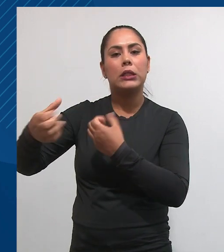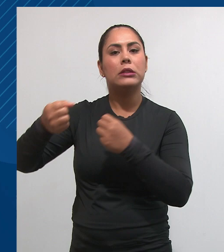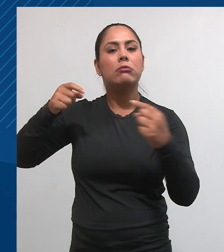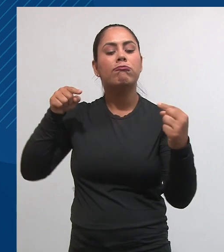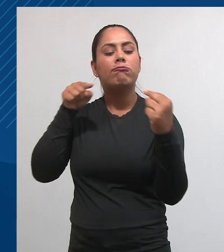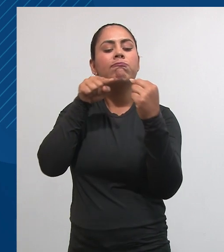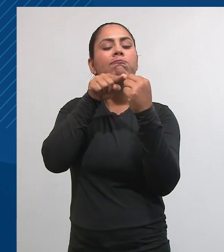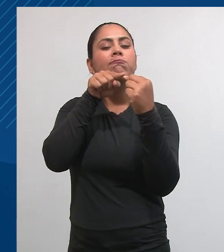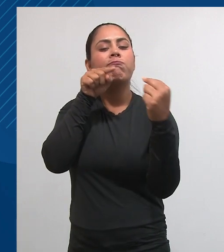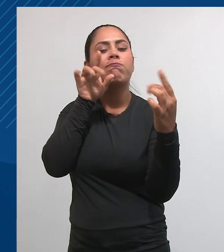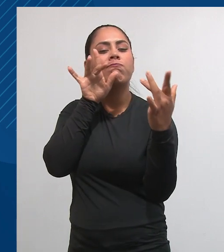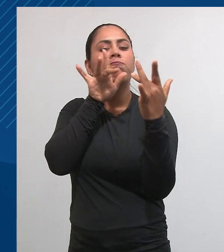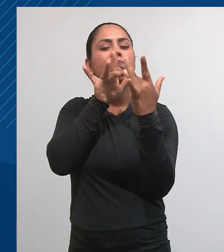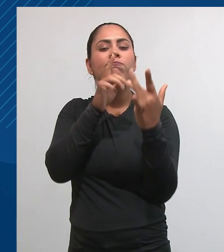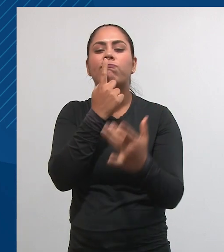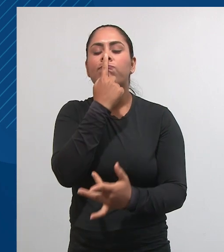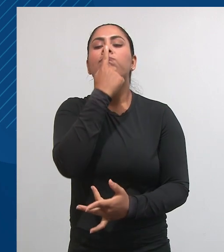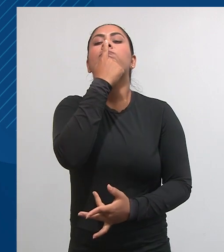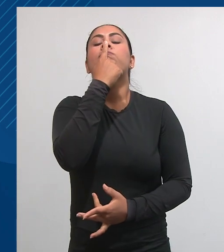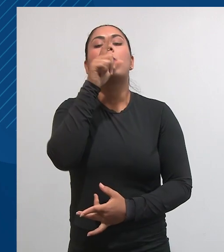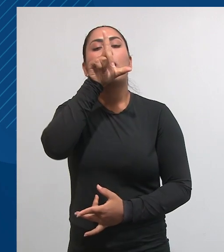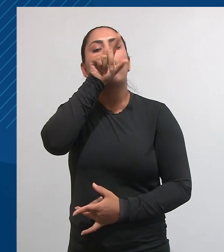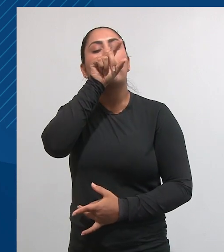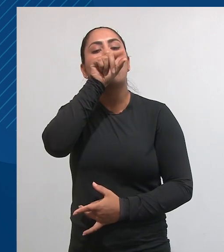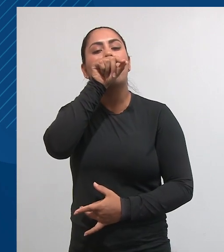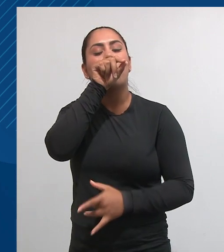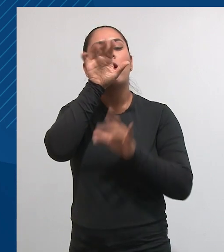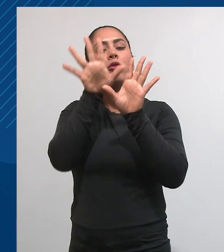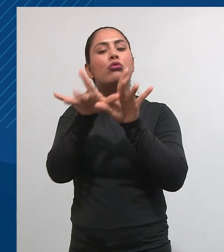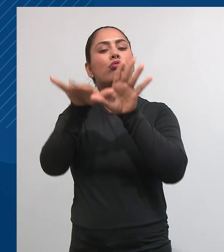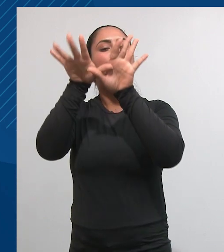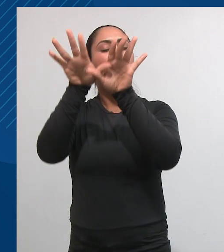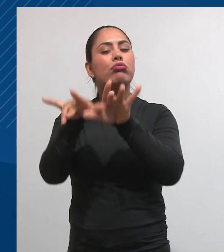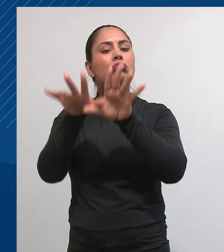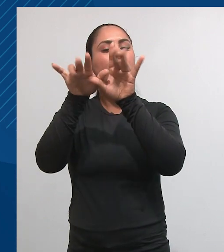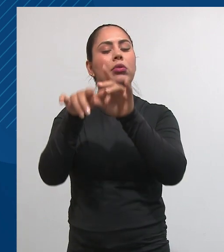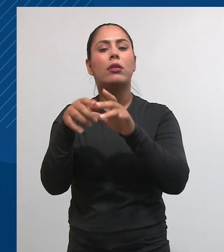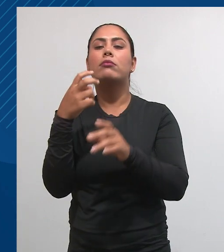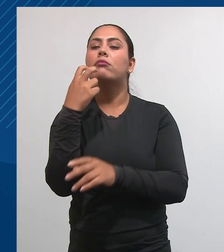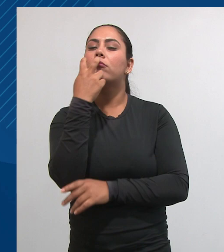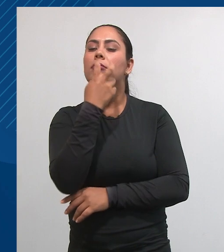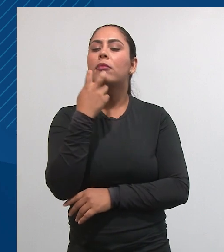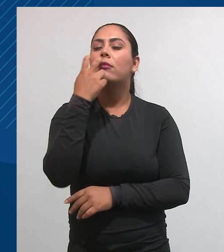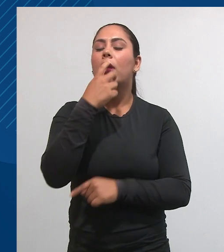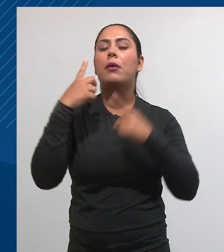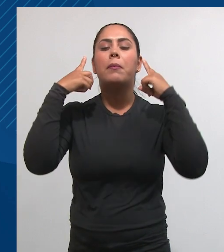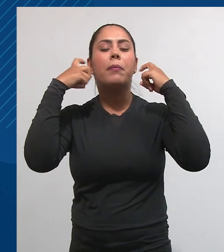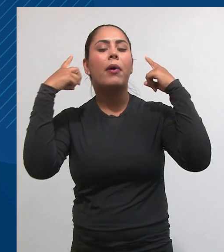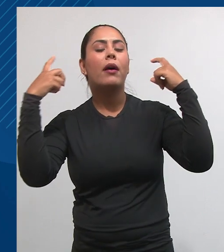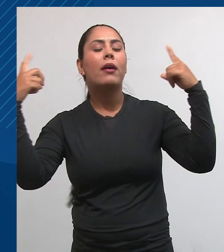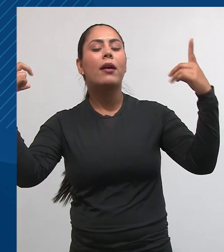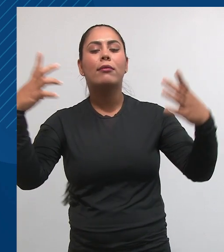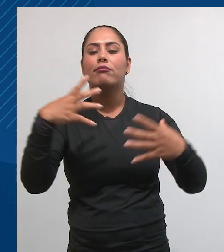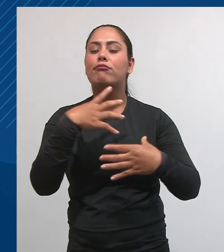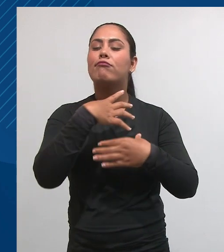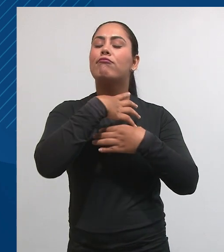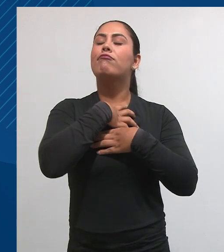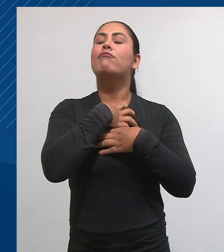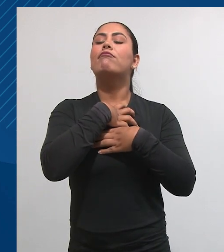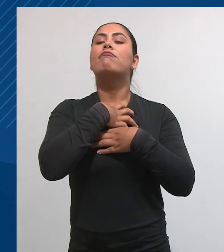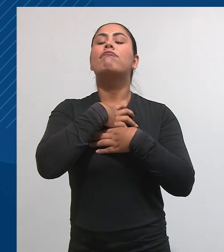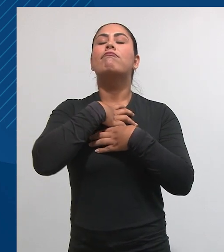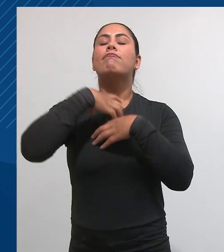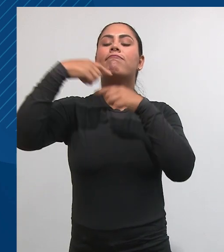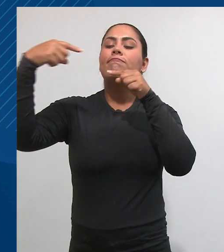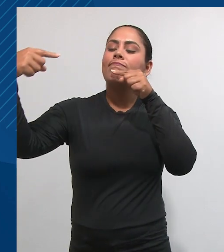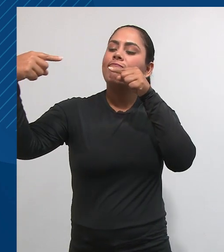com os pássaros, com o canto dos pássaros, de ouvir o canto do pássaro e